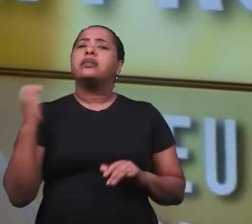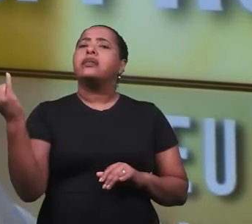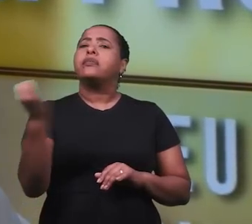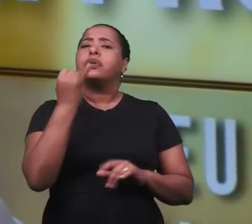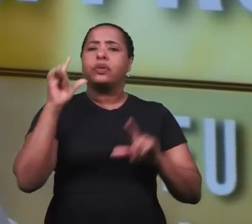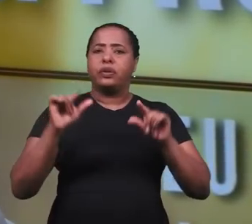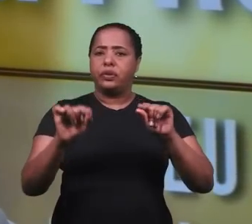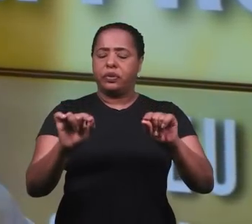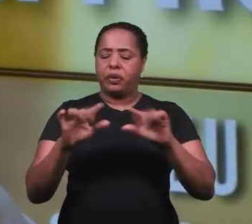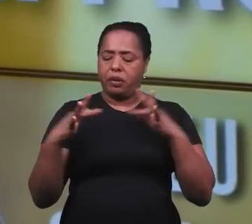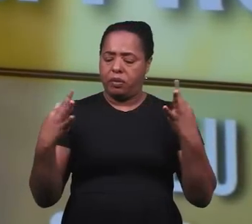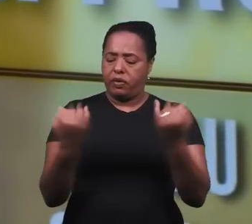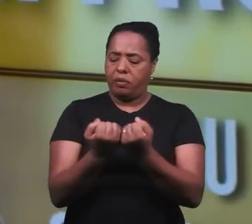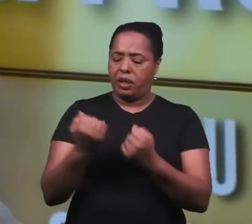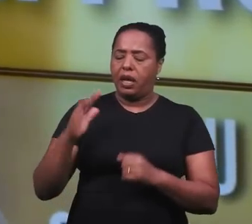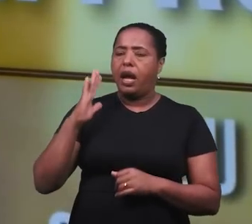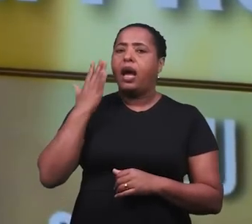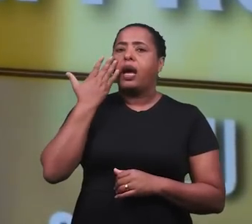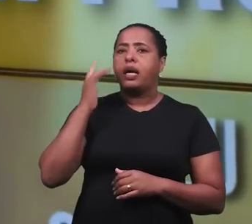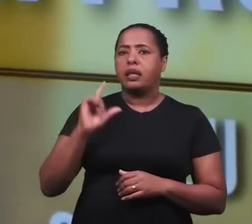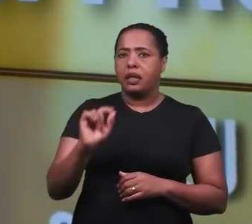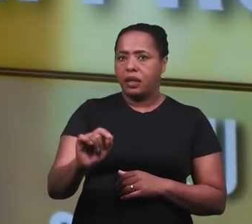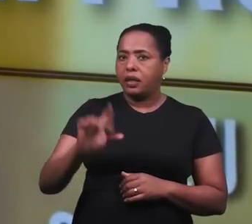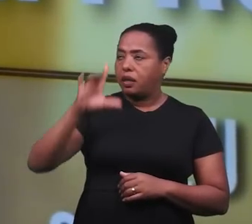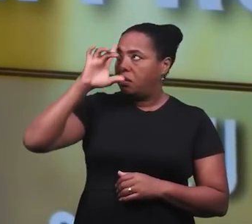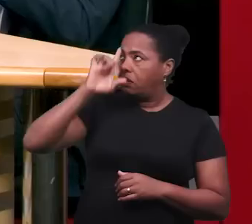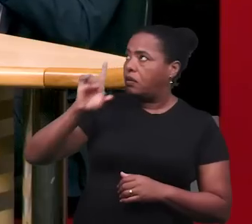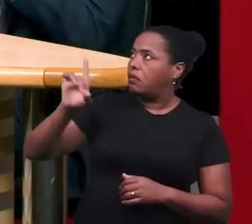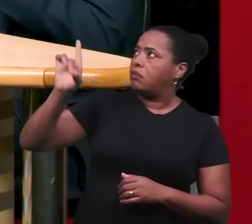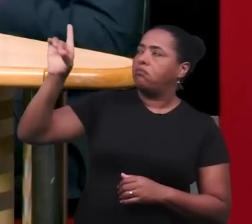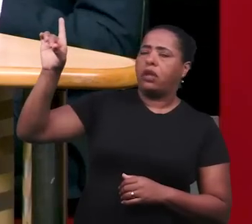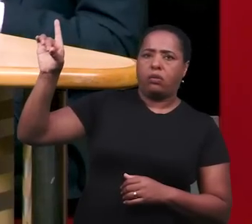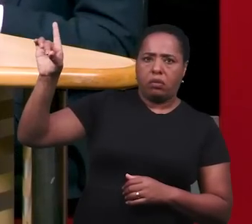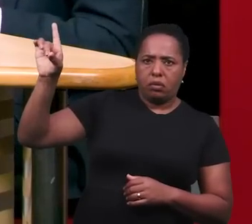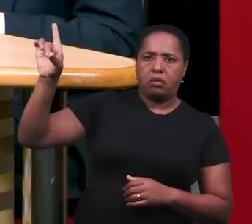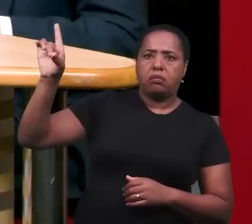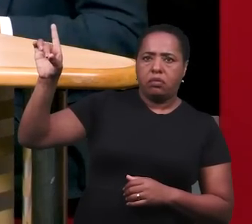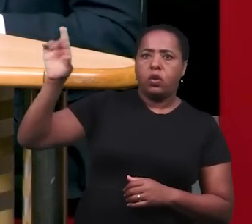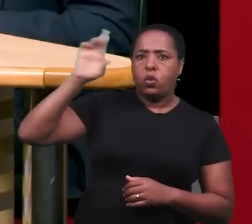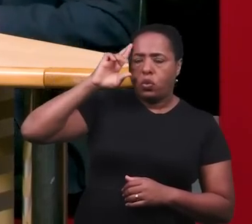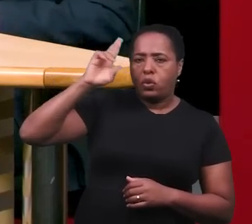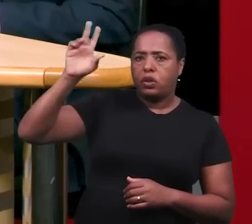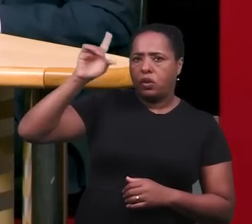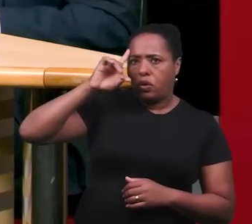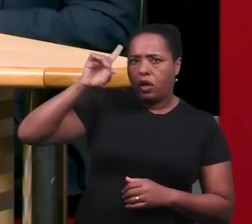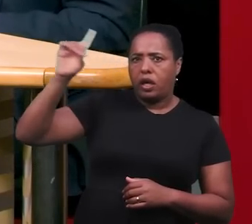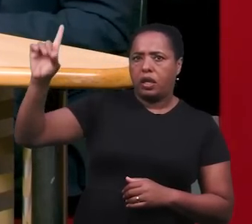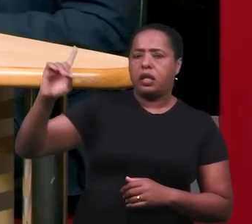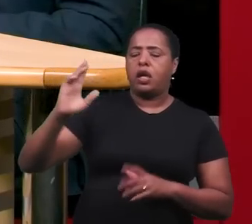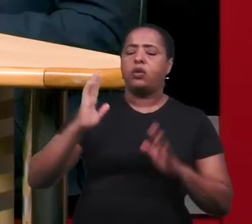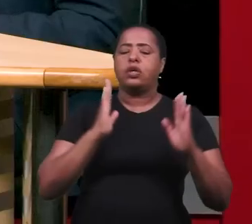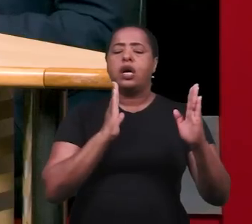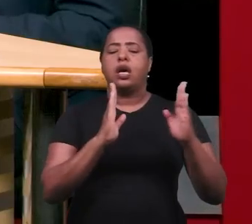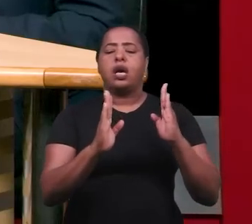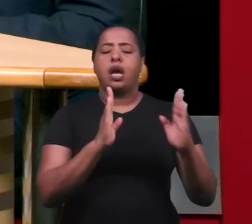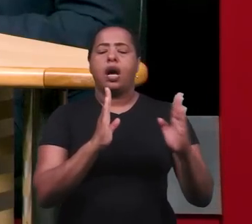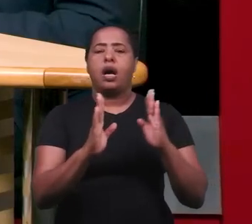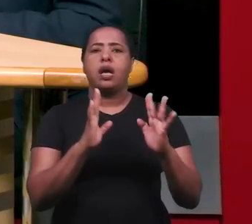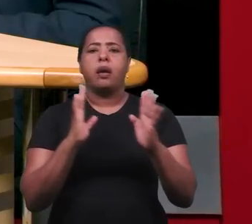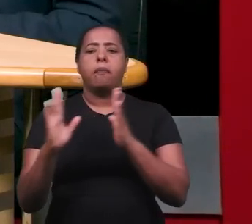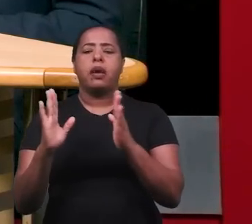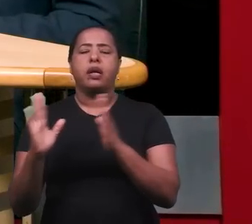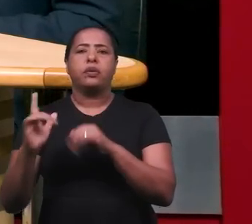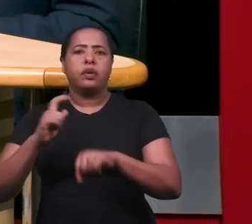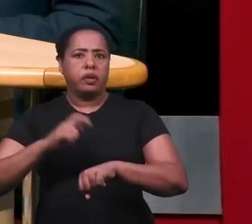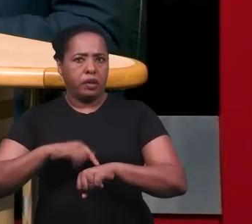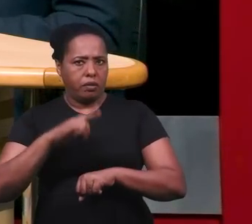fala de eternidade, de profecia, né? O que é importante para a família? É entender o que Daniel falou assim: o